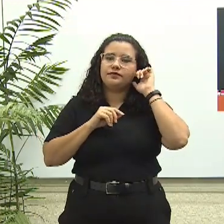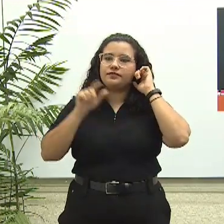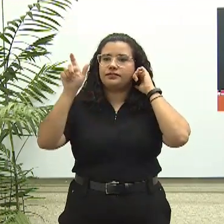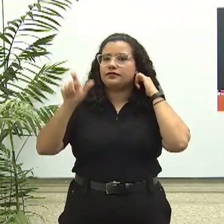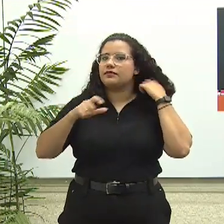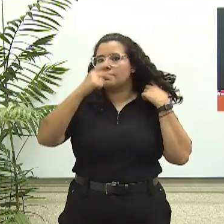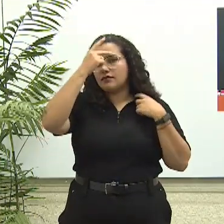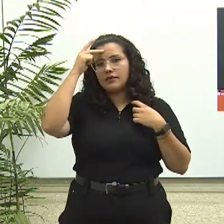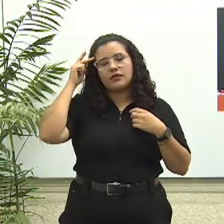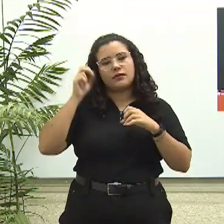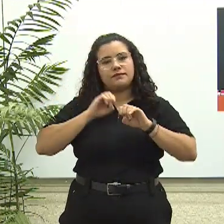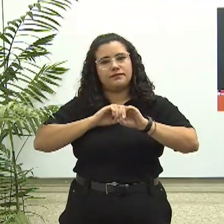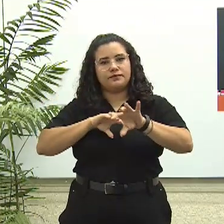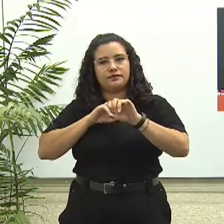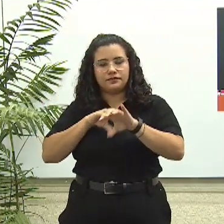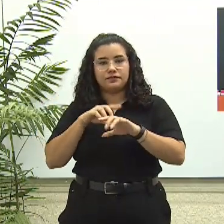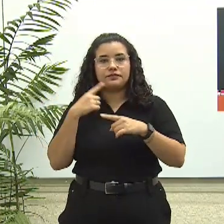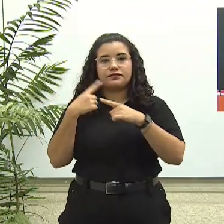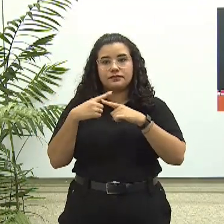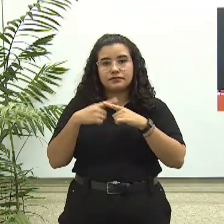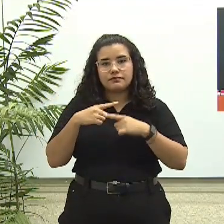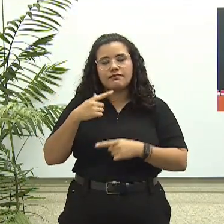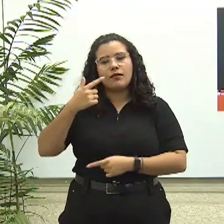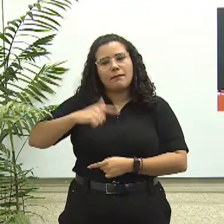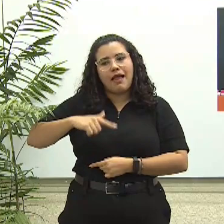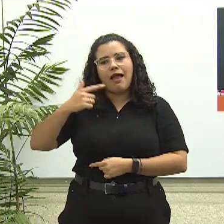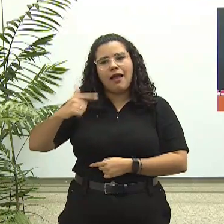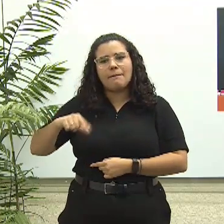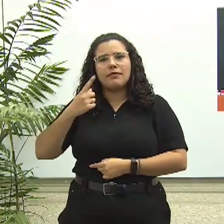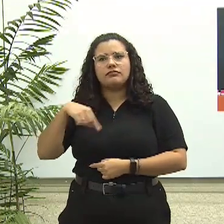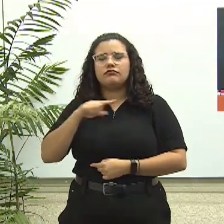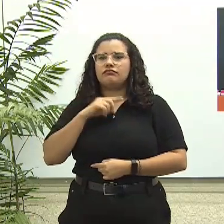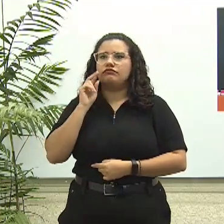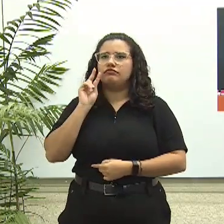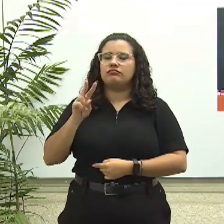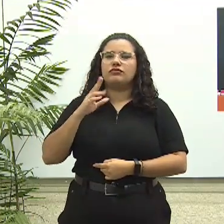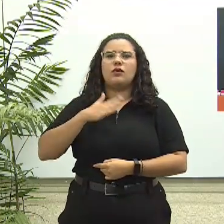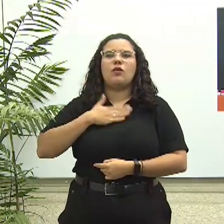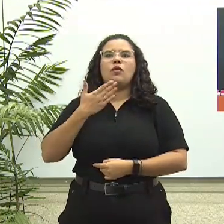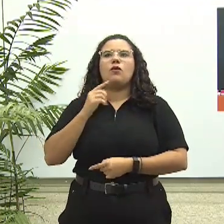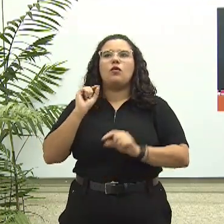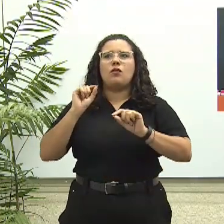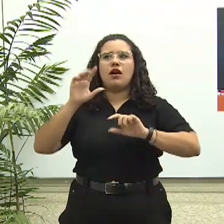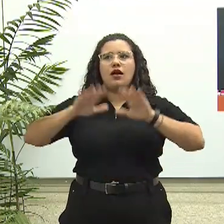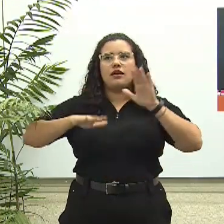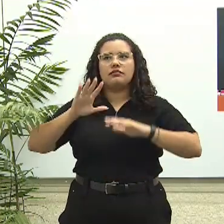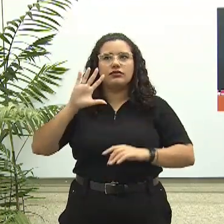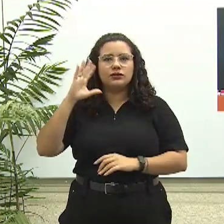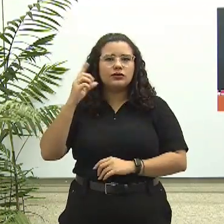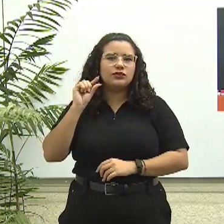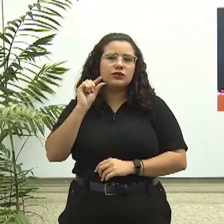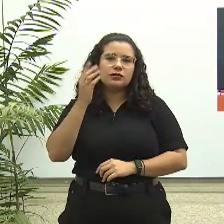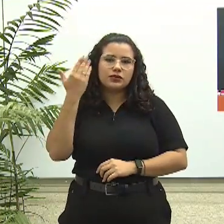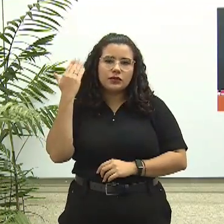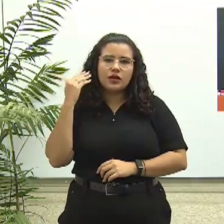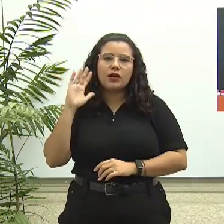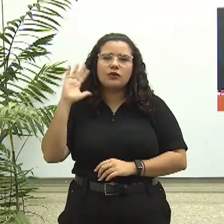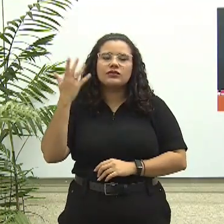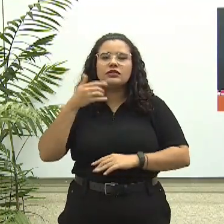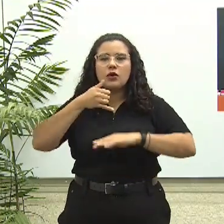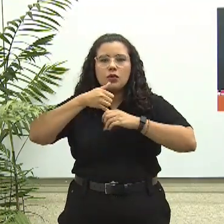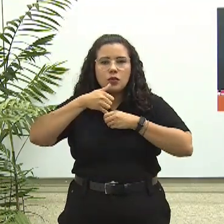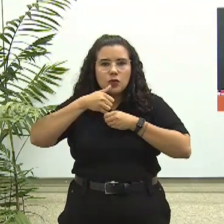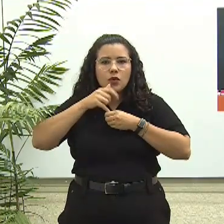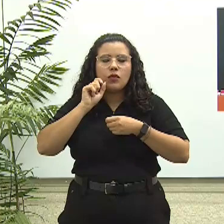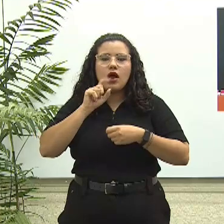eh eh cada vez mais nós somos surpreendidos por exemplo por casos que aconteceu recentemente no Rio Grande do Sul de